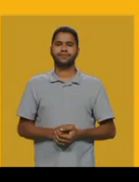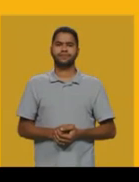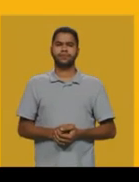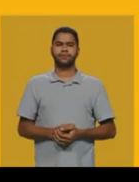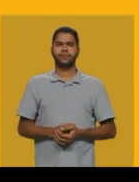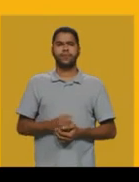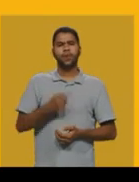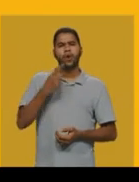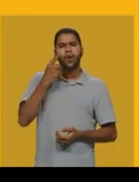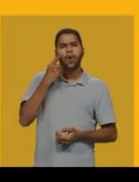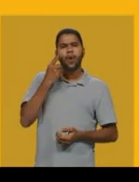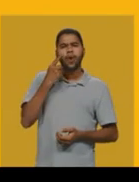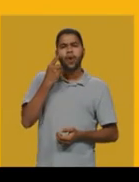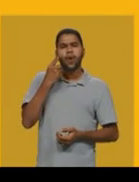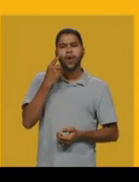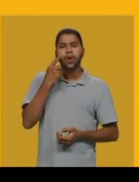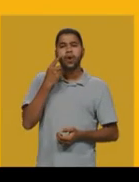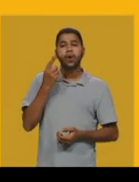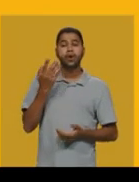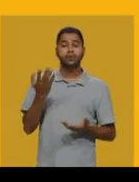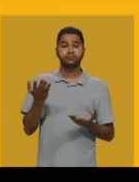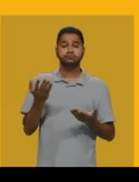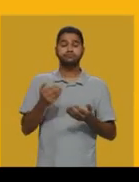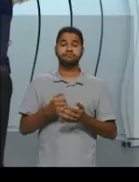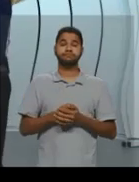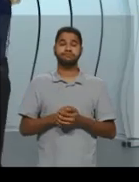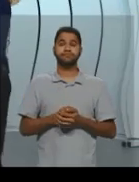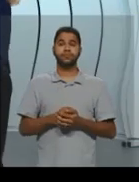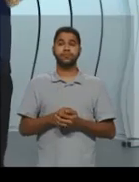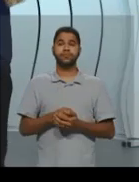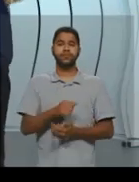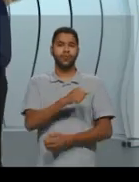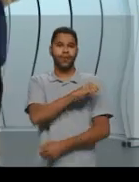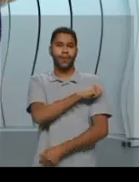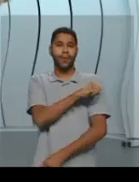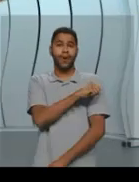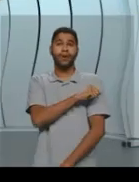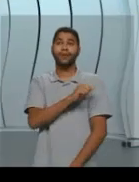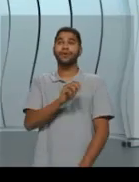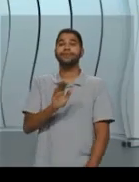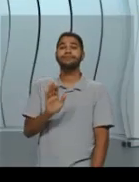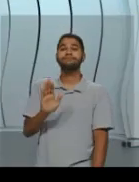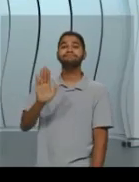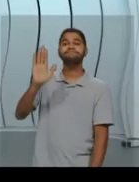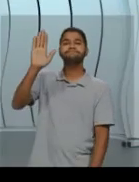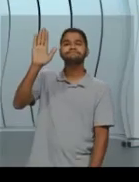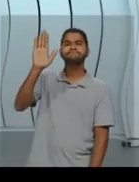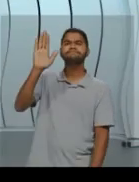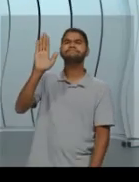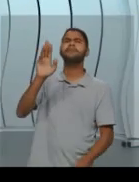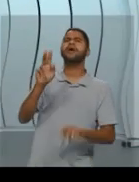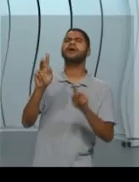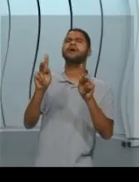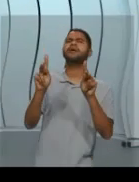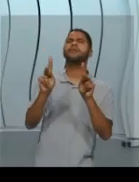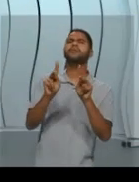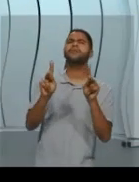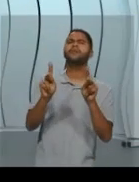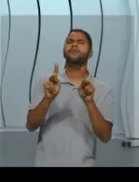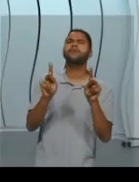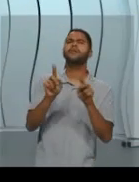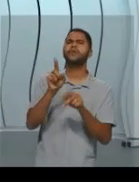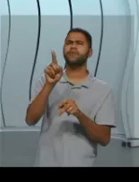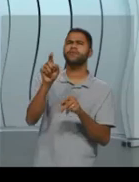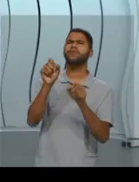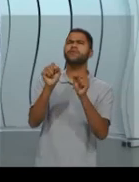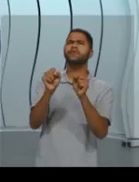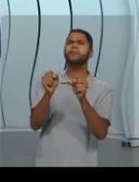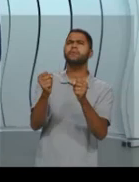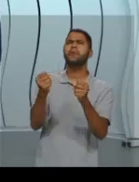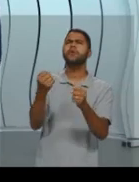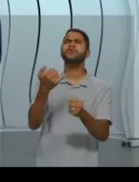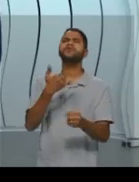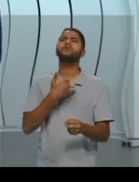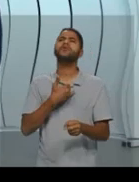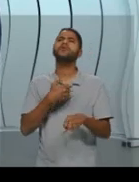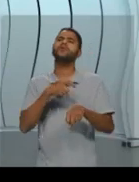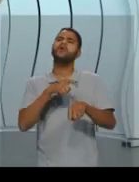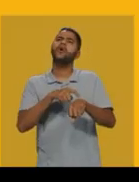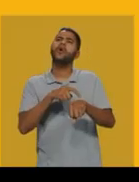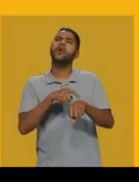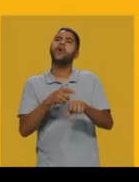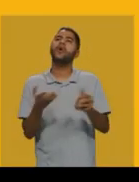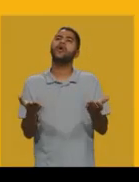Olha só essa interação. O aluno levantou a mão e falou: professora, você pode me dizer que horas